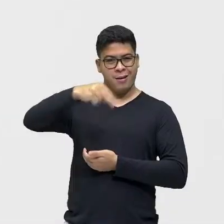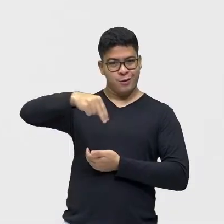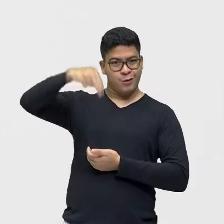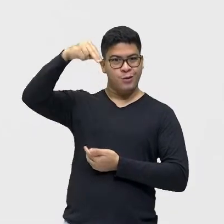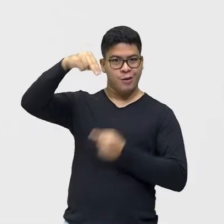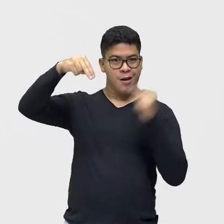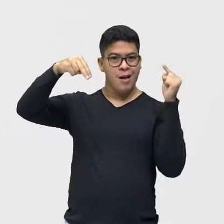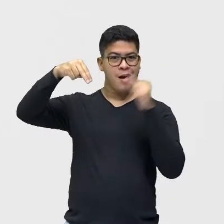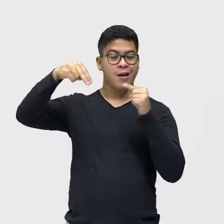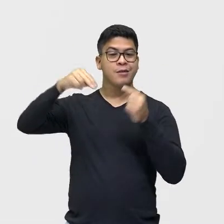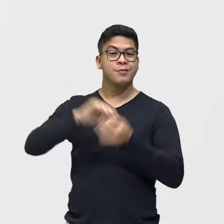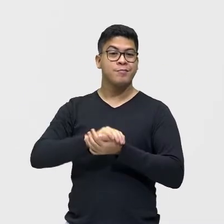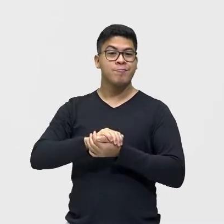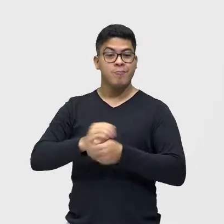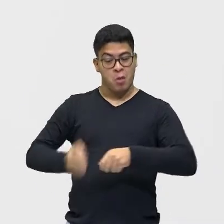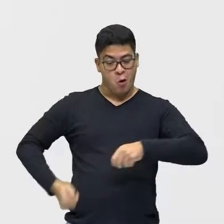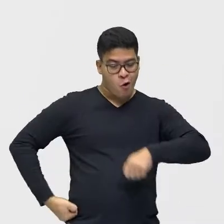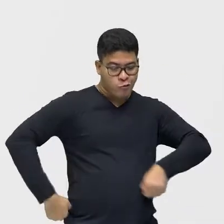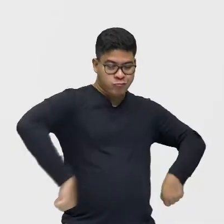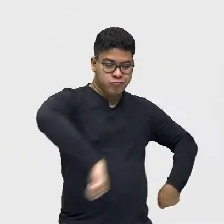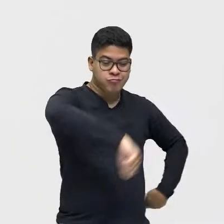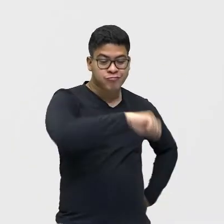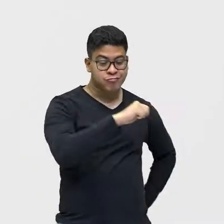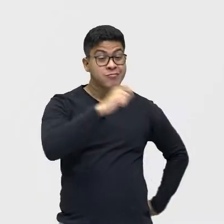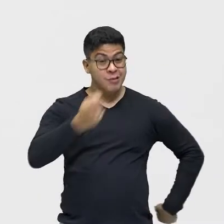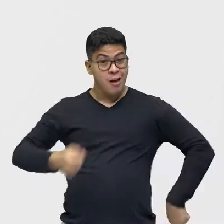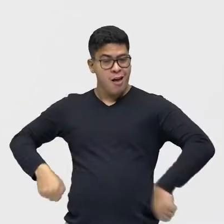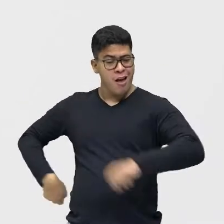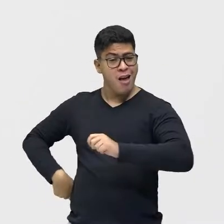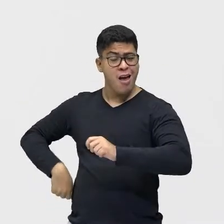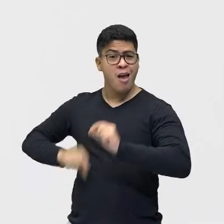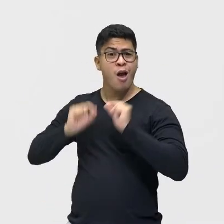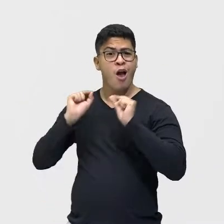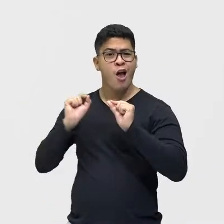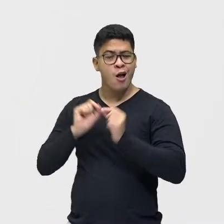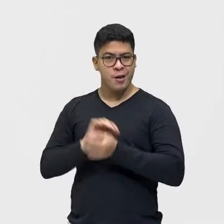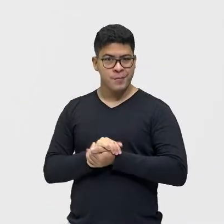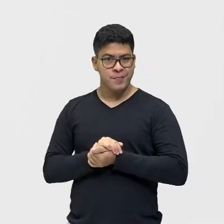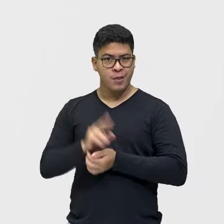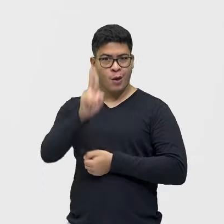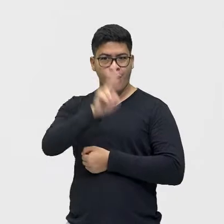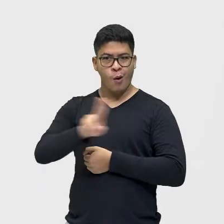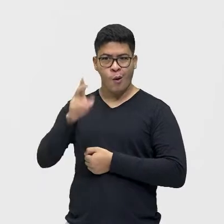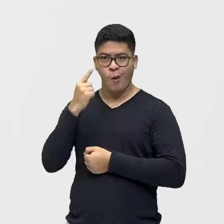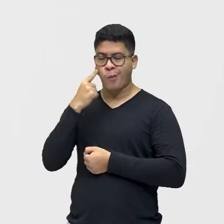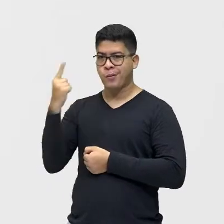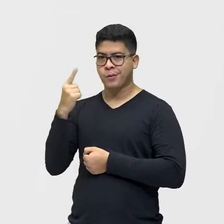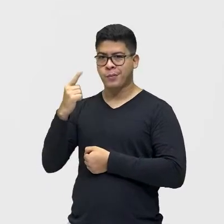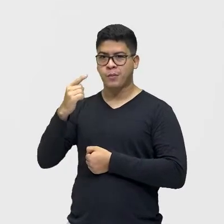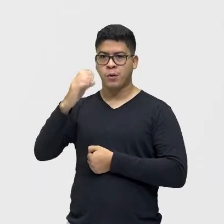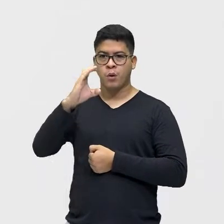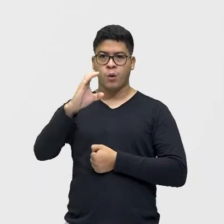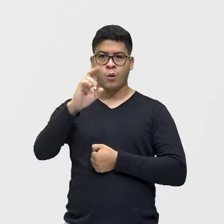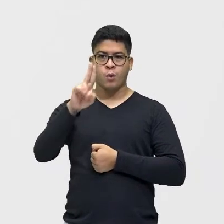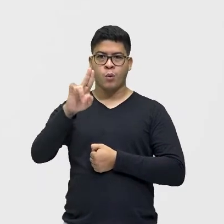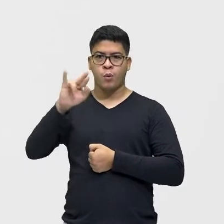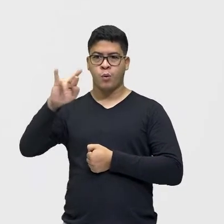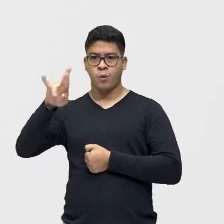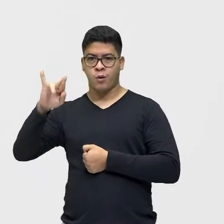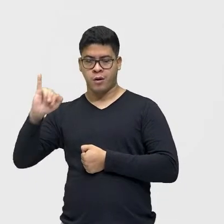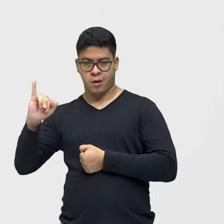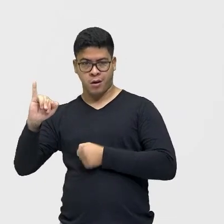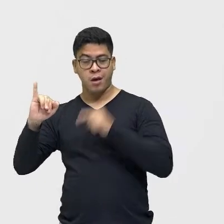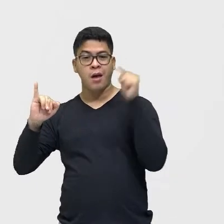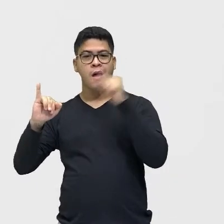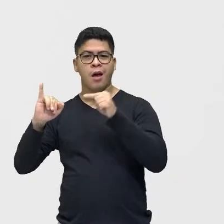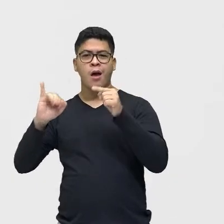é o carimbó. O carimbó é uma dança de origem indígena com os nomes curi, que significa pau oco, e mimbó, que